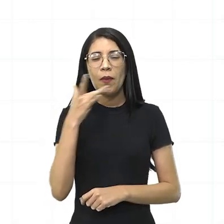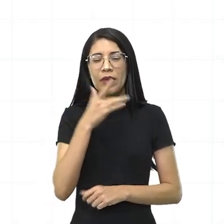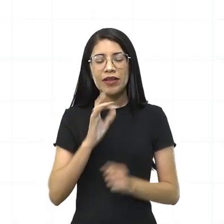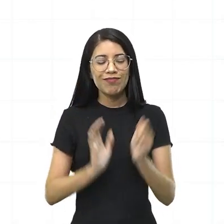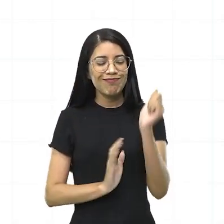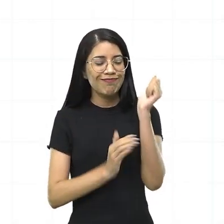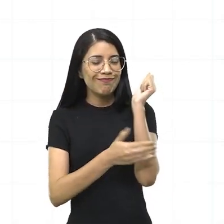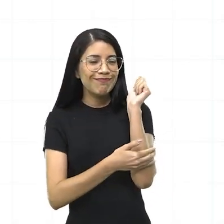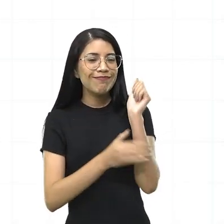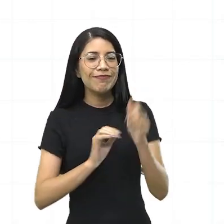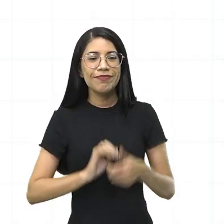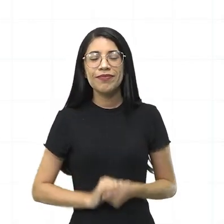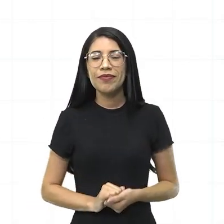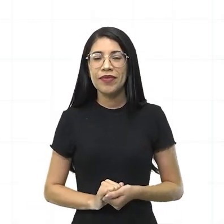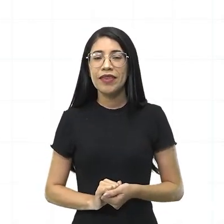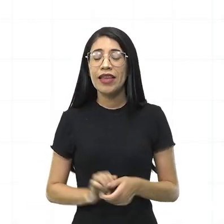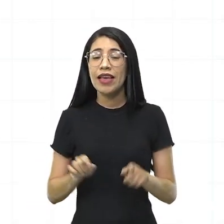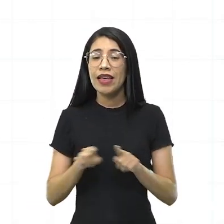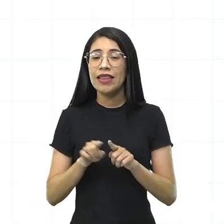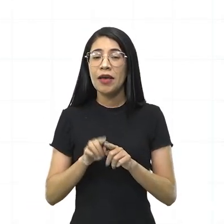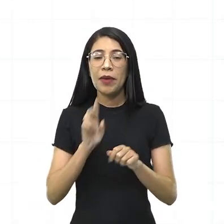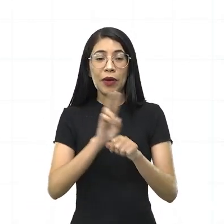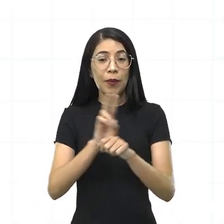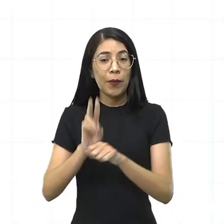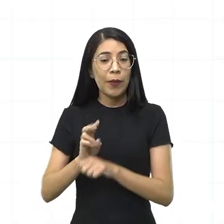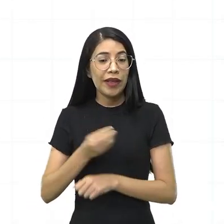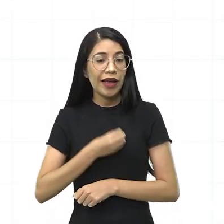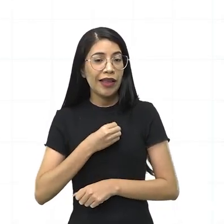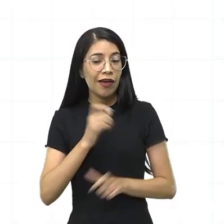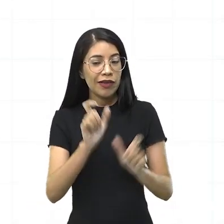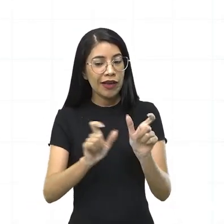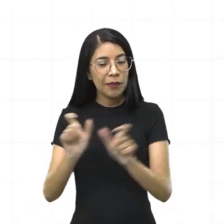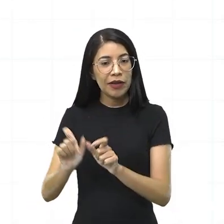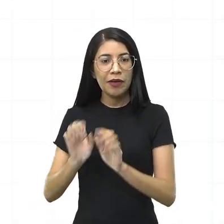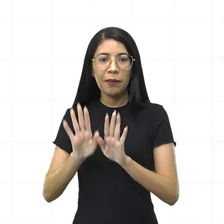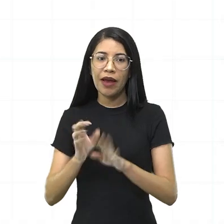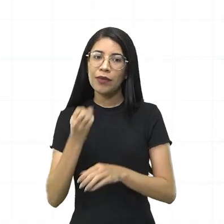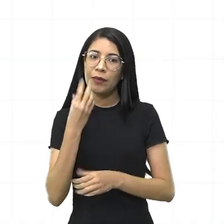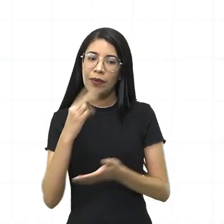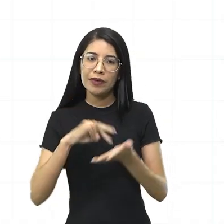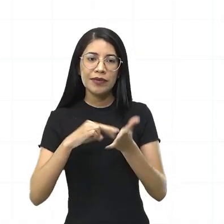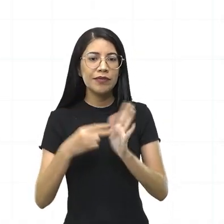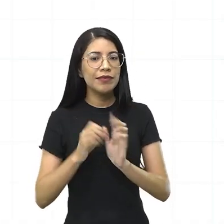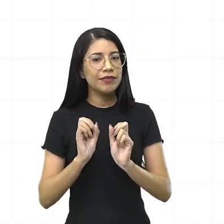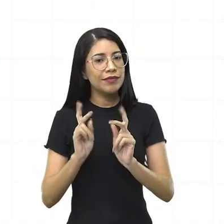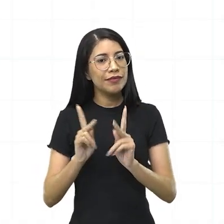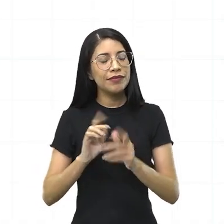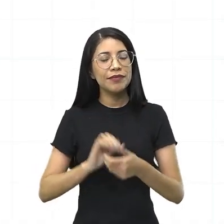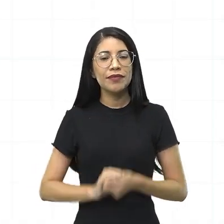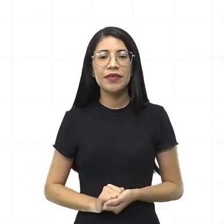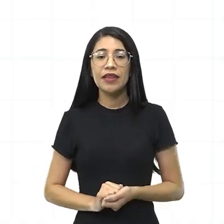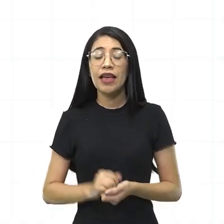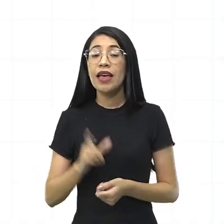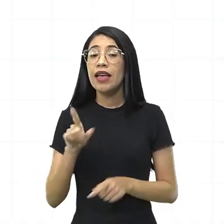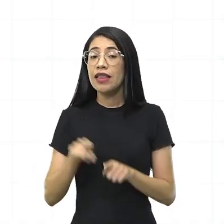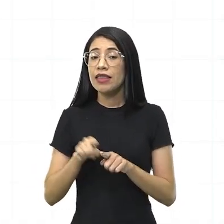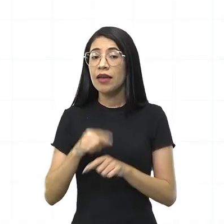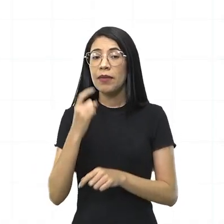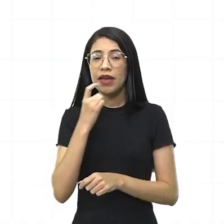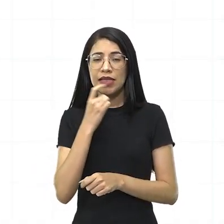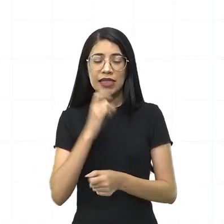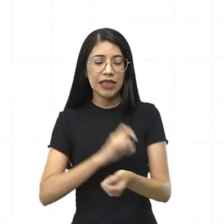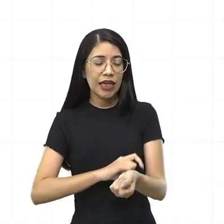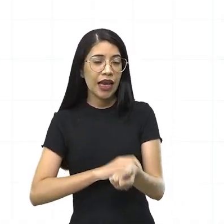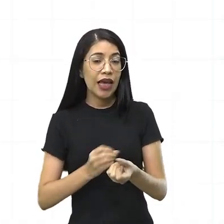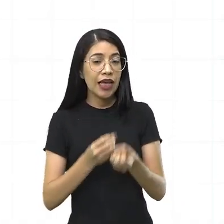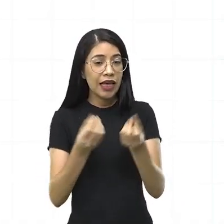assado e cuidar da vida do outro, mas no bom sentido, né, Lesa? Doar sangue também é cuidar da